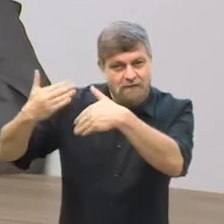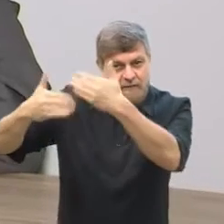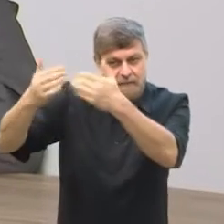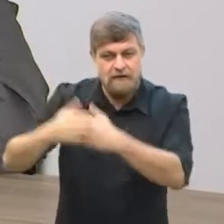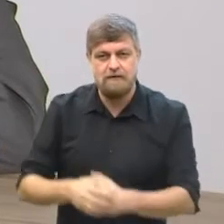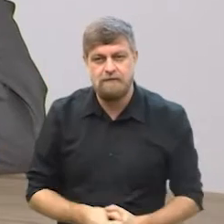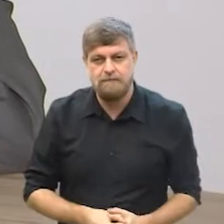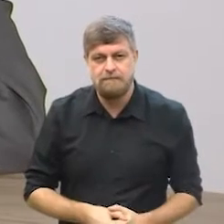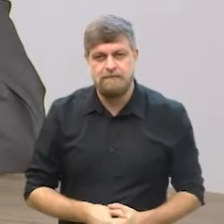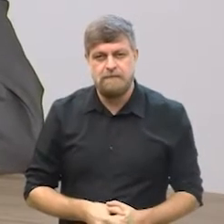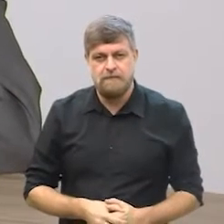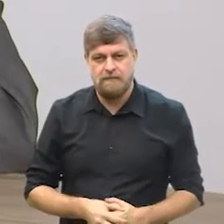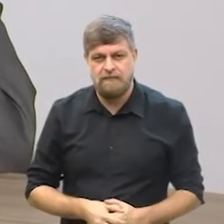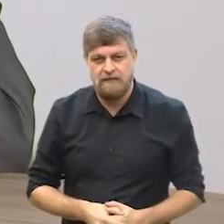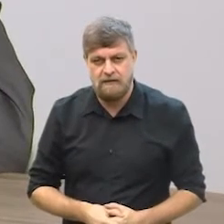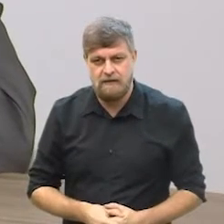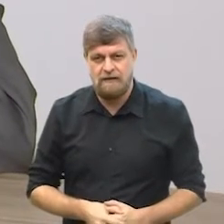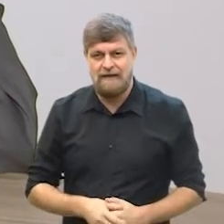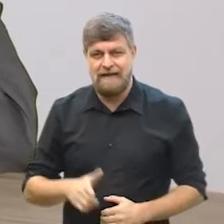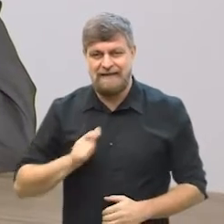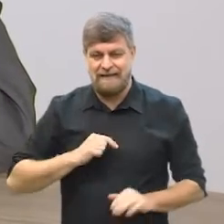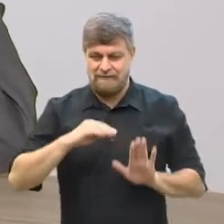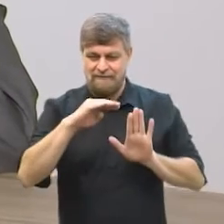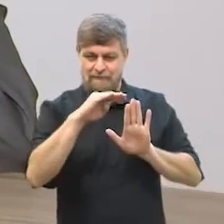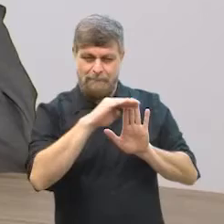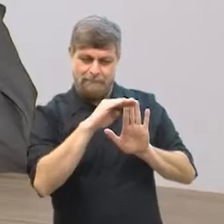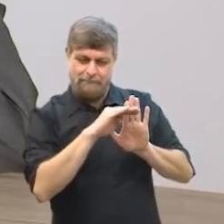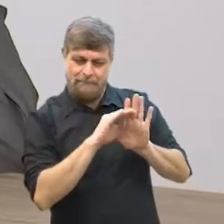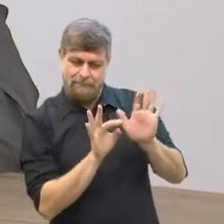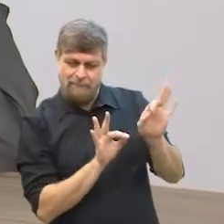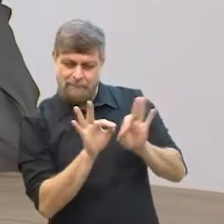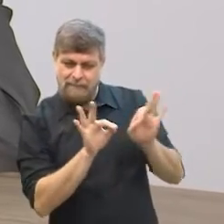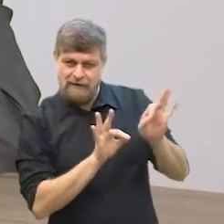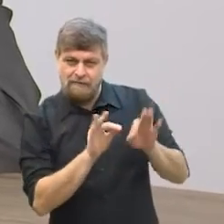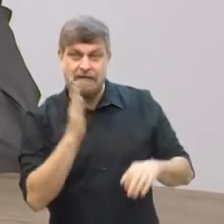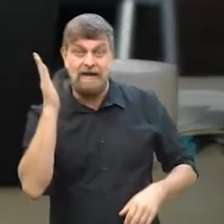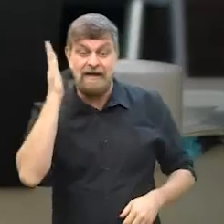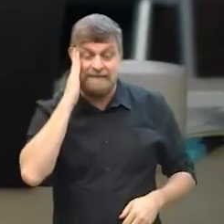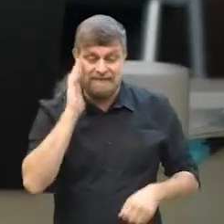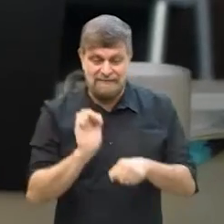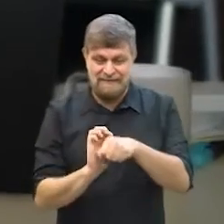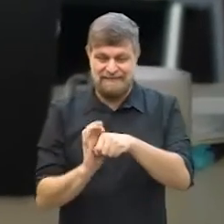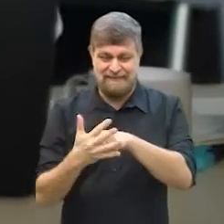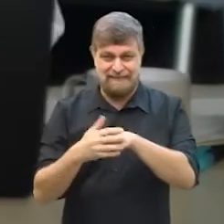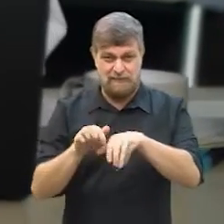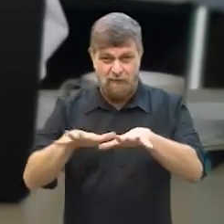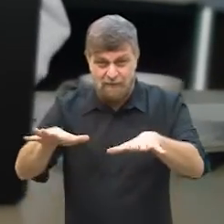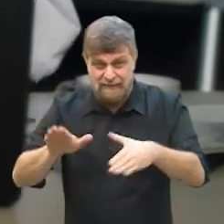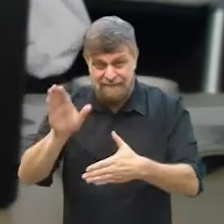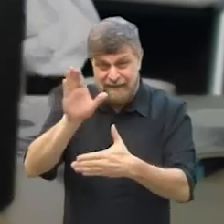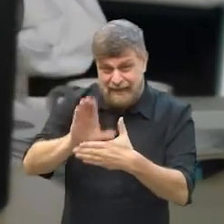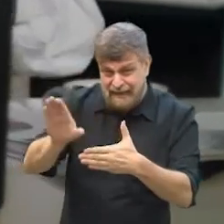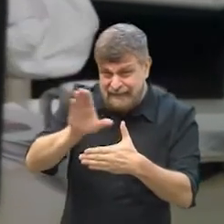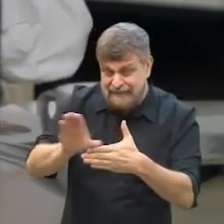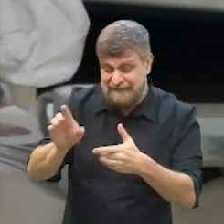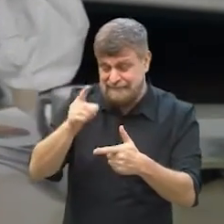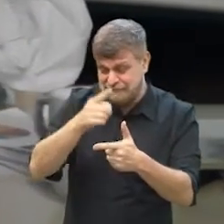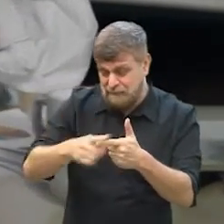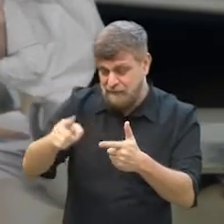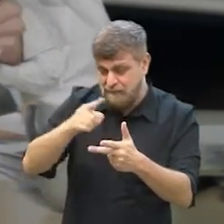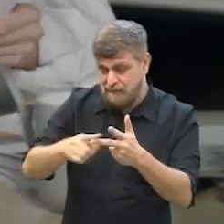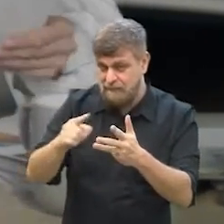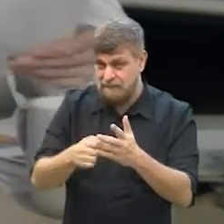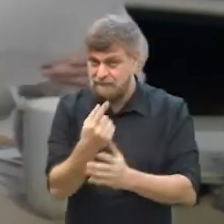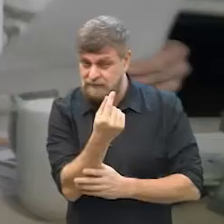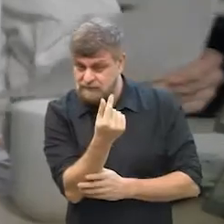desenvolvimento, e todo esse, tendo esse pano de fundo que essa crise ela está criando para a gente, ela